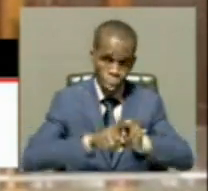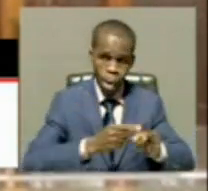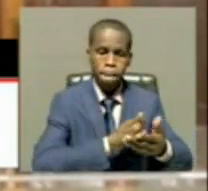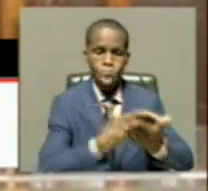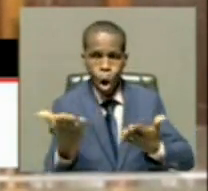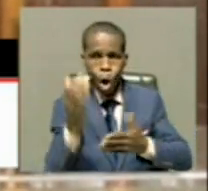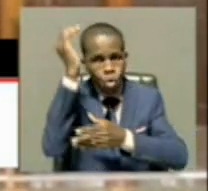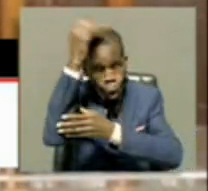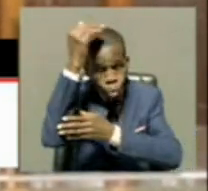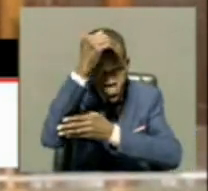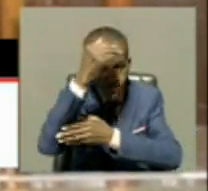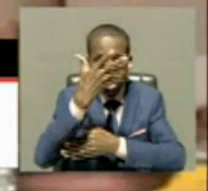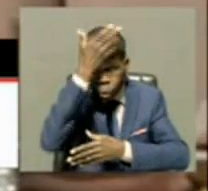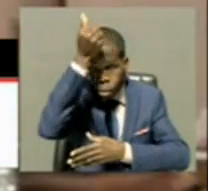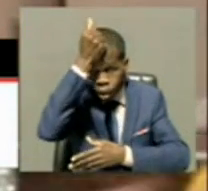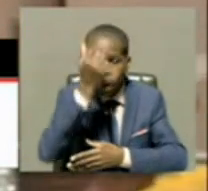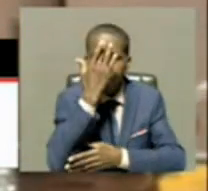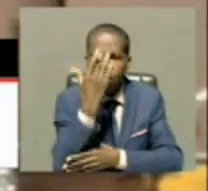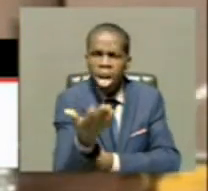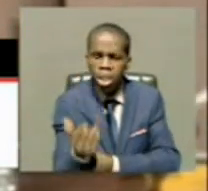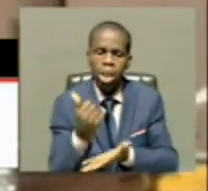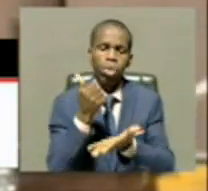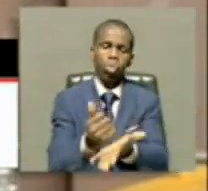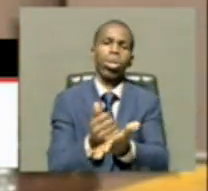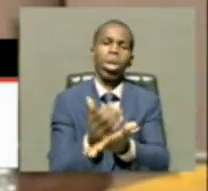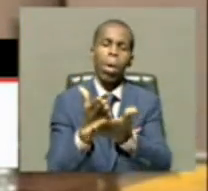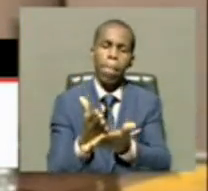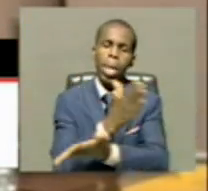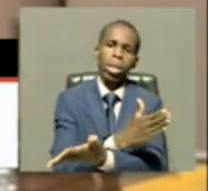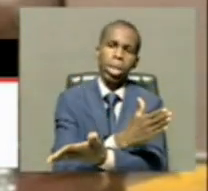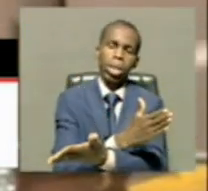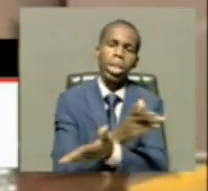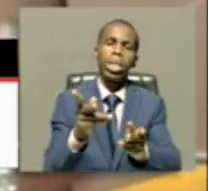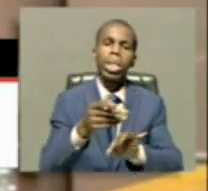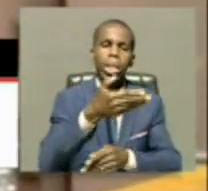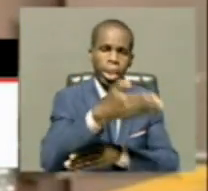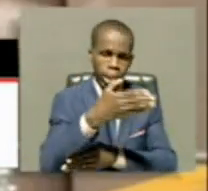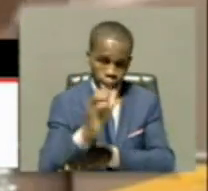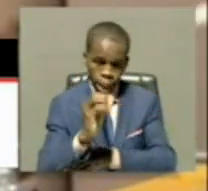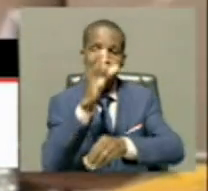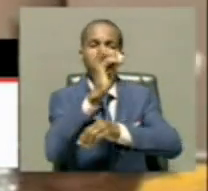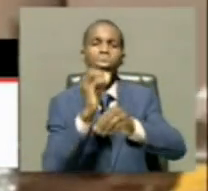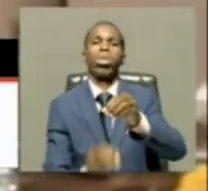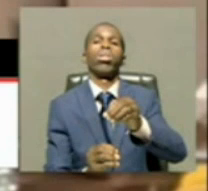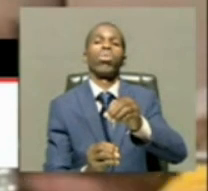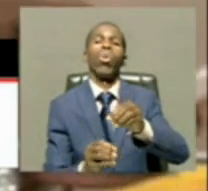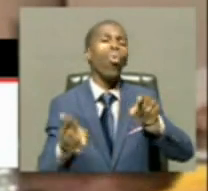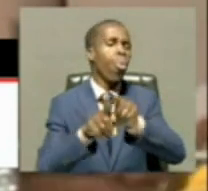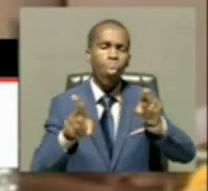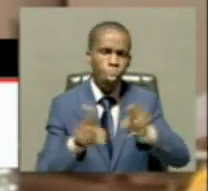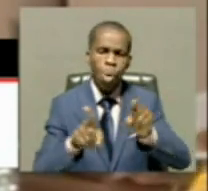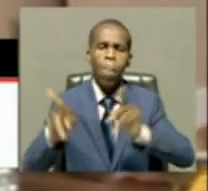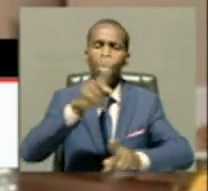ser feito nos bairros periféricos da cidade do Lubango. 70% da população não vive na cidade, vive nos bairros. É lá onde